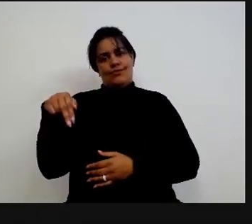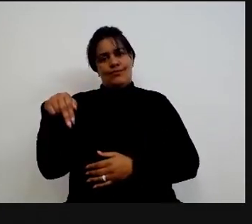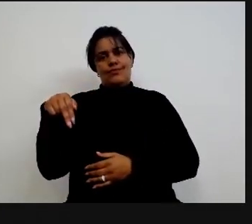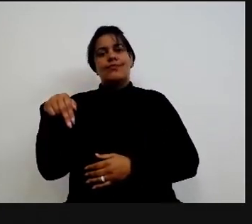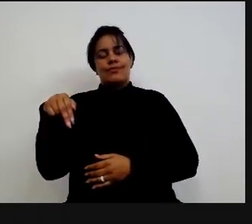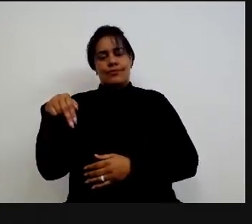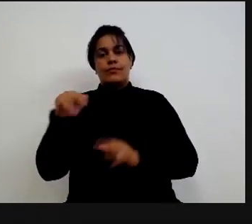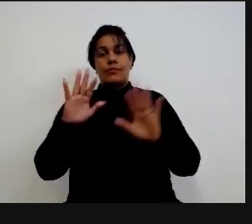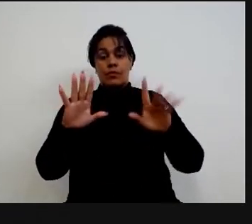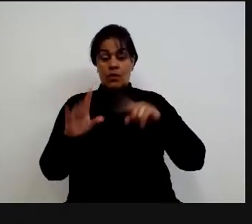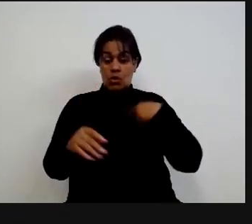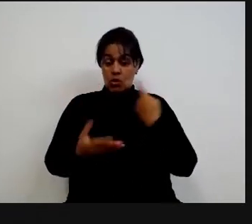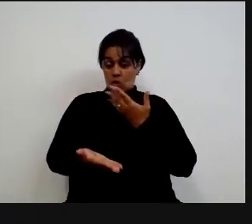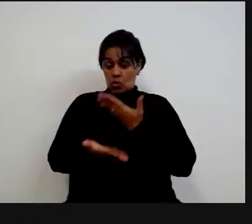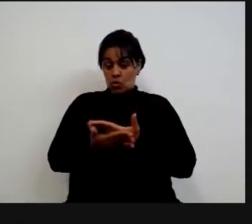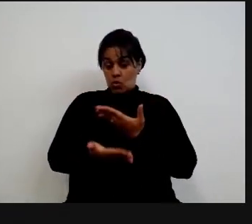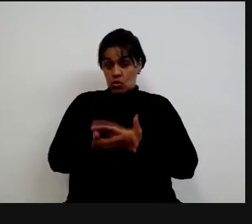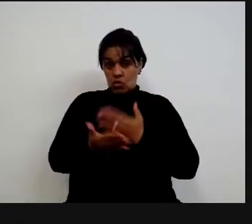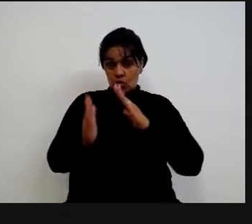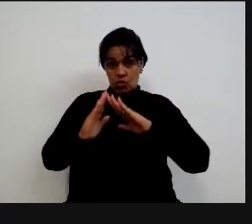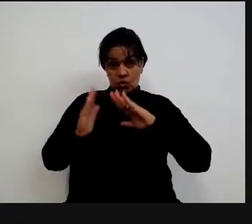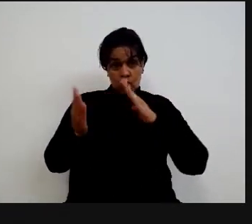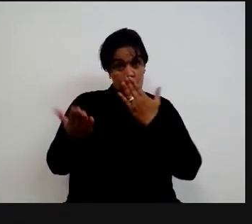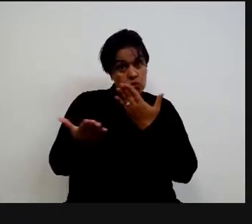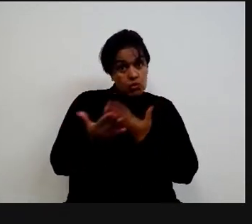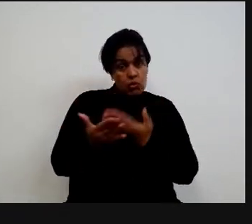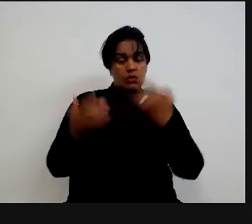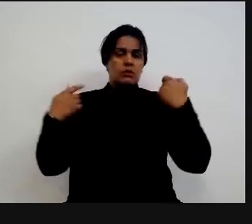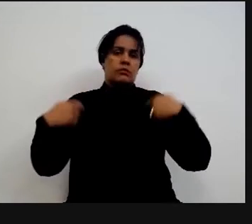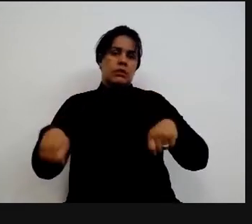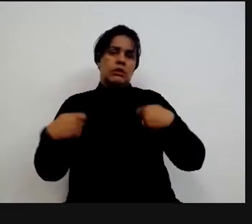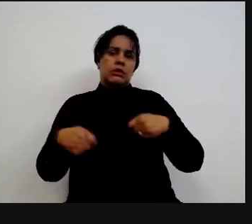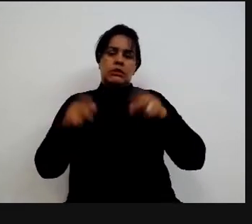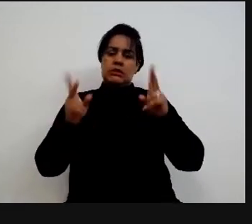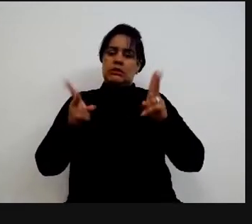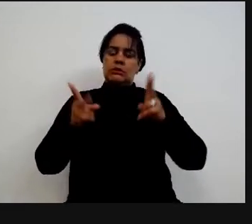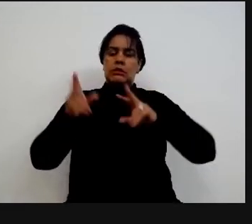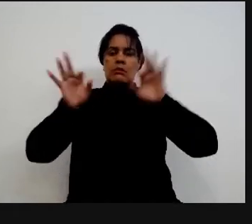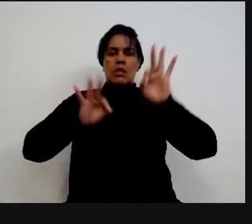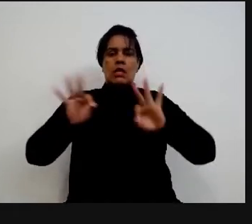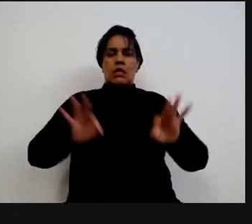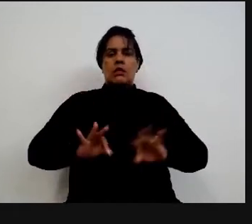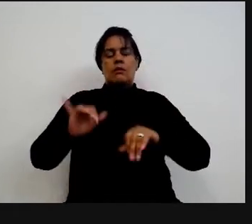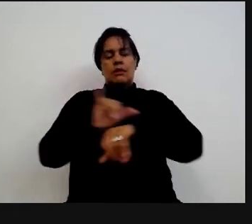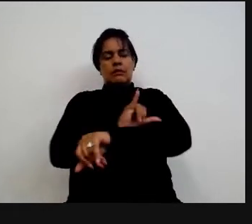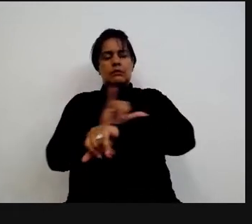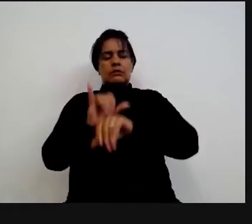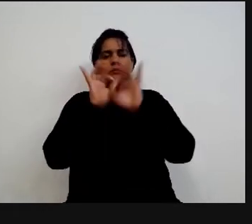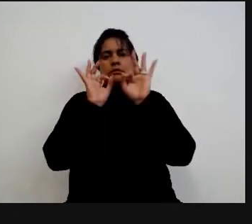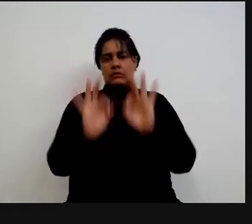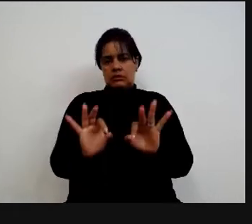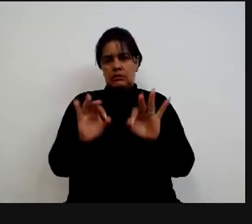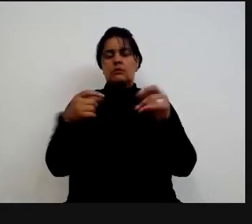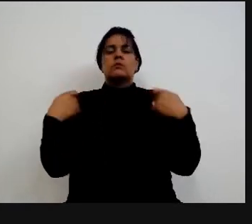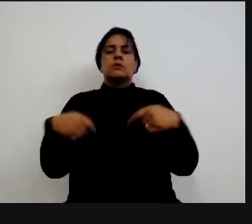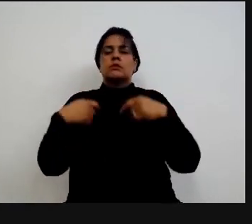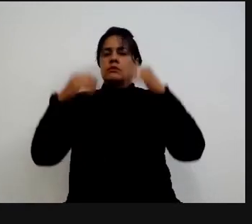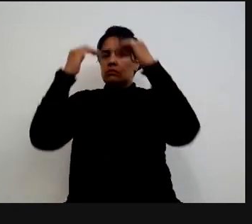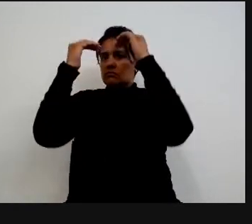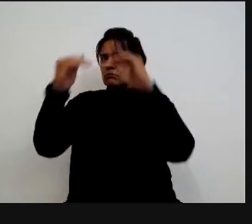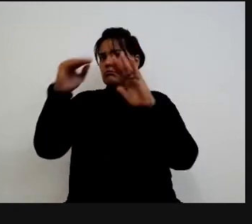Então, nós, como escola, eu acho que nós temos que sempre ter essa... Primeiro, né, o planejamento estratégico bem feito e ter